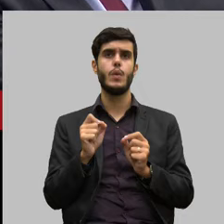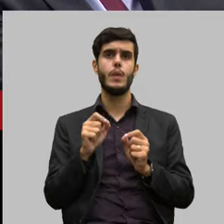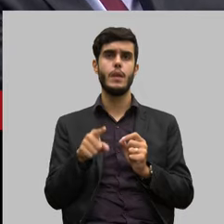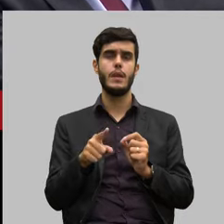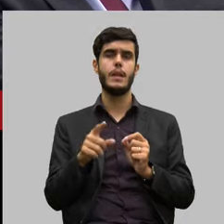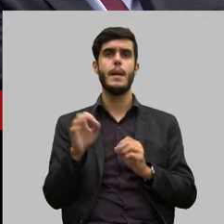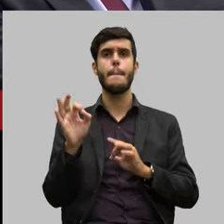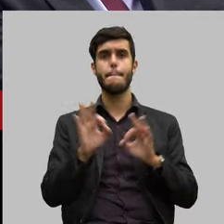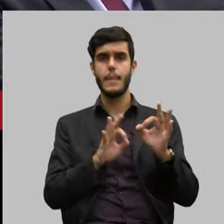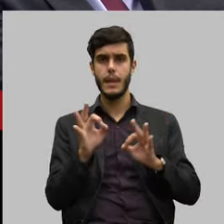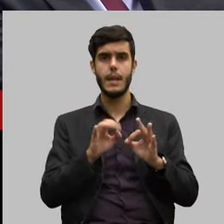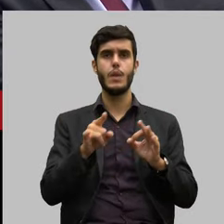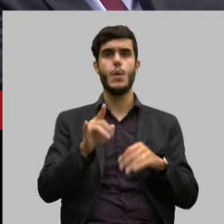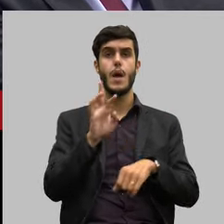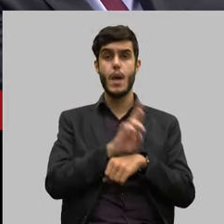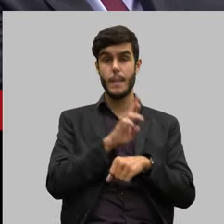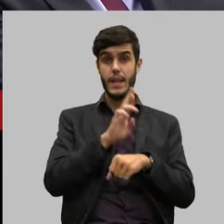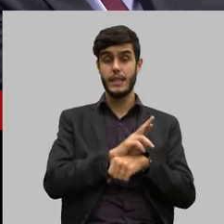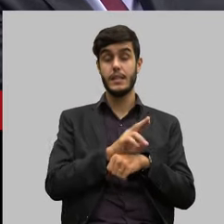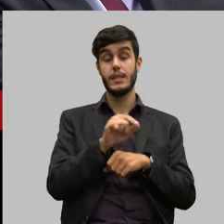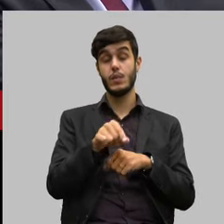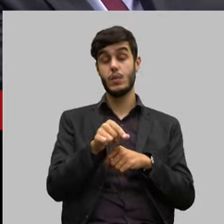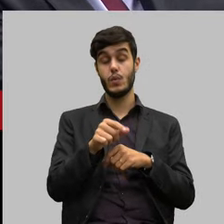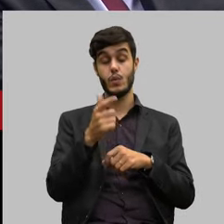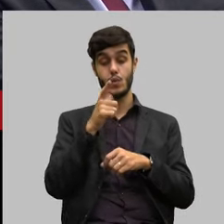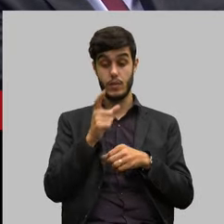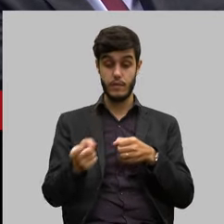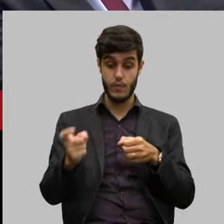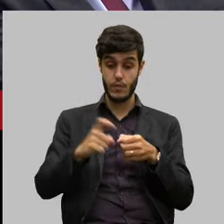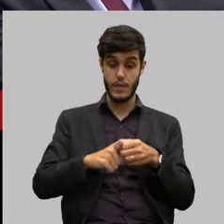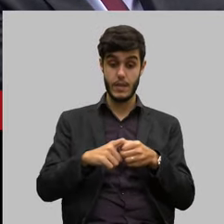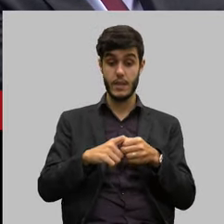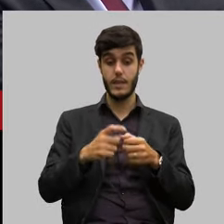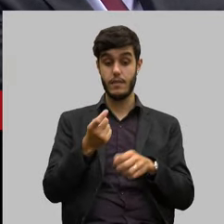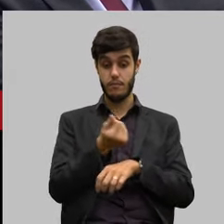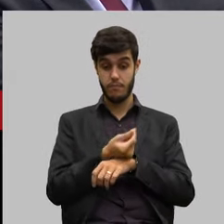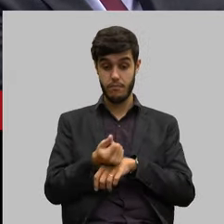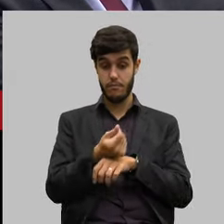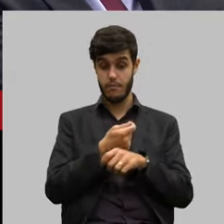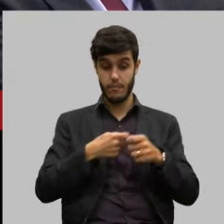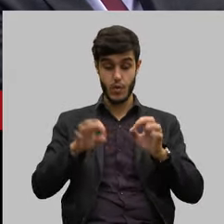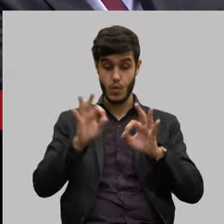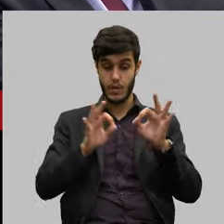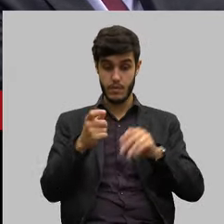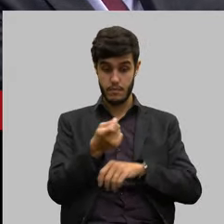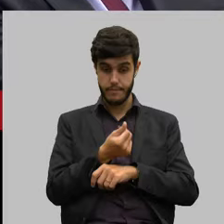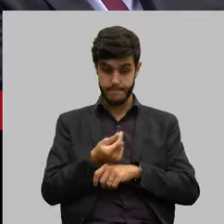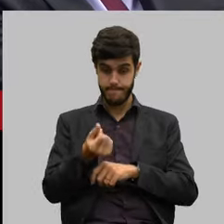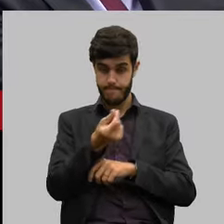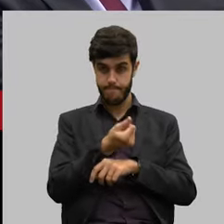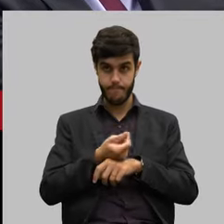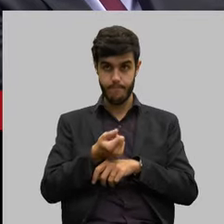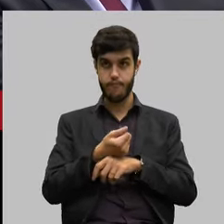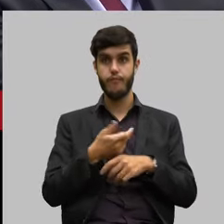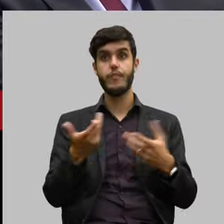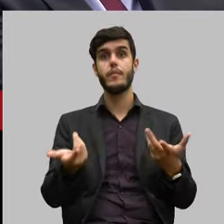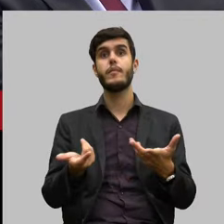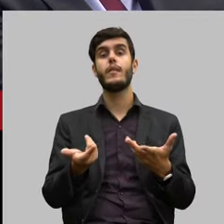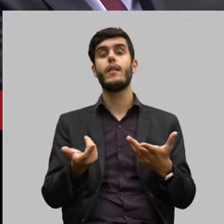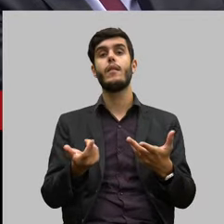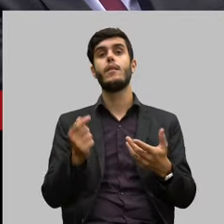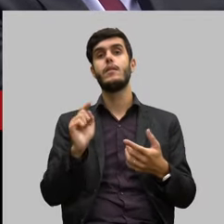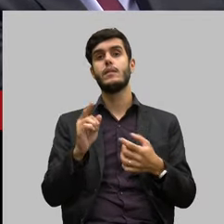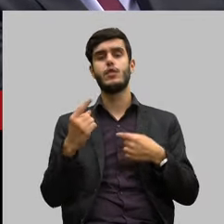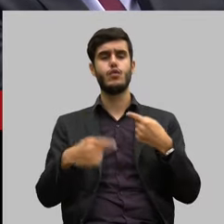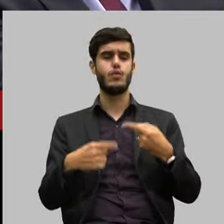recuperação fiscal né Eu acho que a oposição aqui fez um grande papel de discussão né tanto a